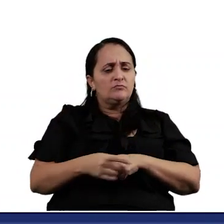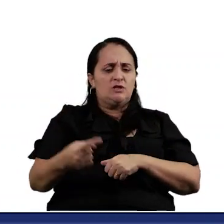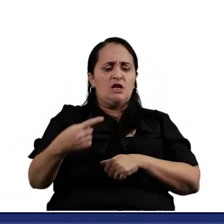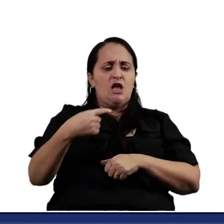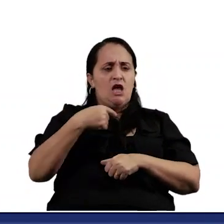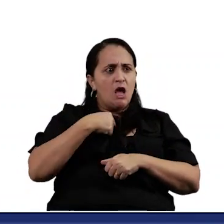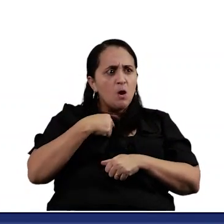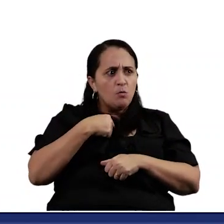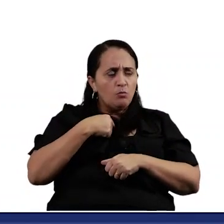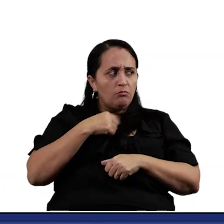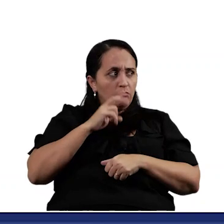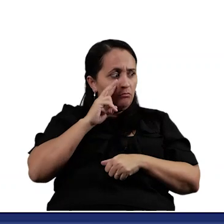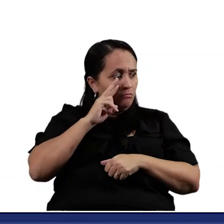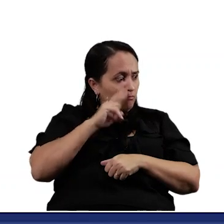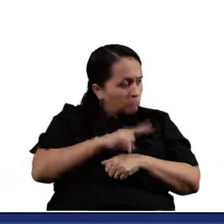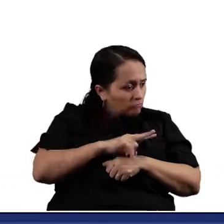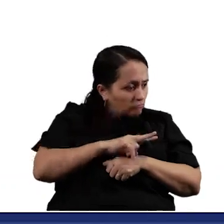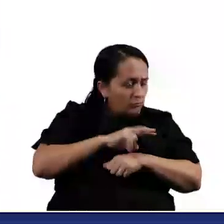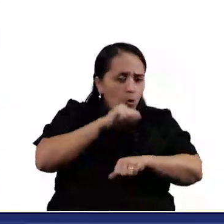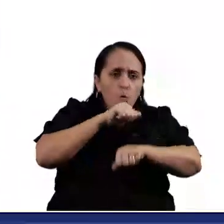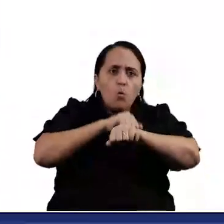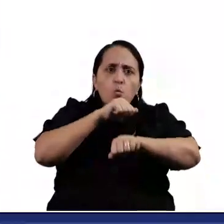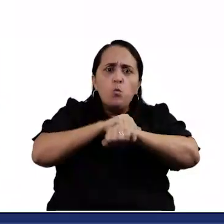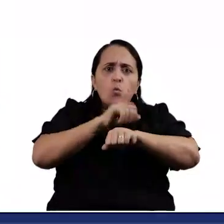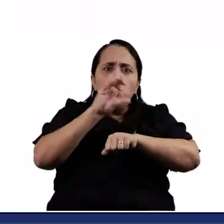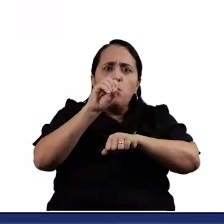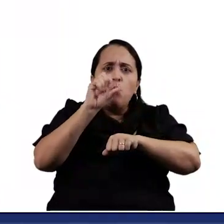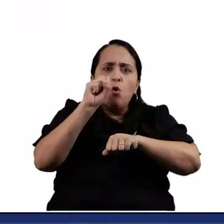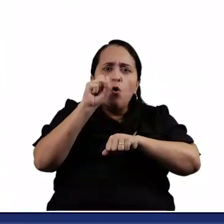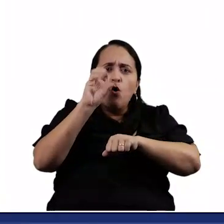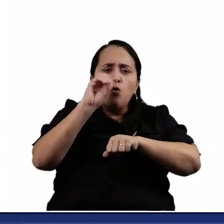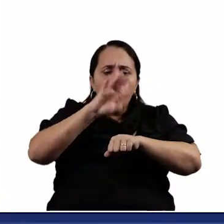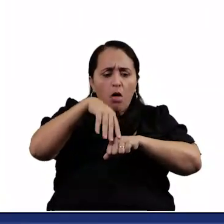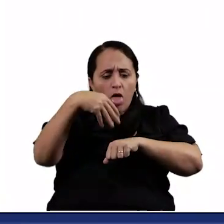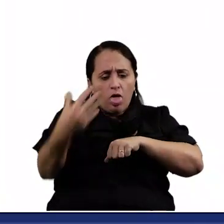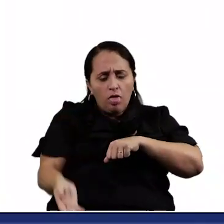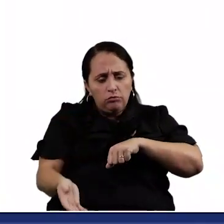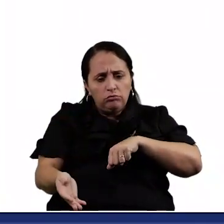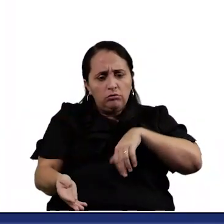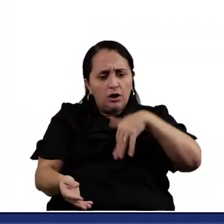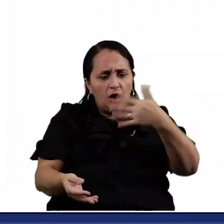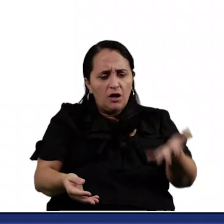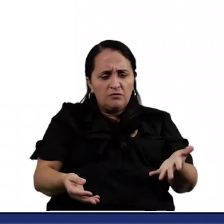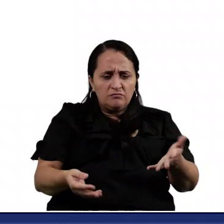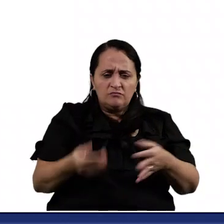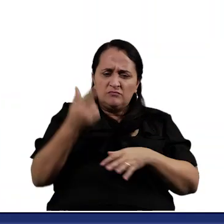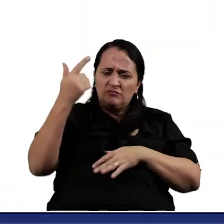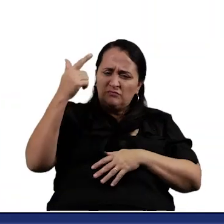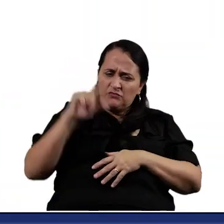um osso caiu de novo a voz Caio